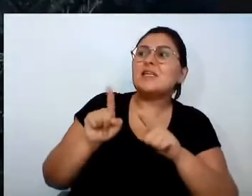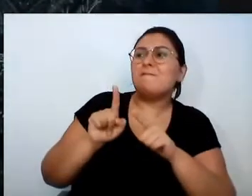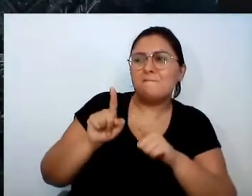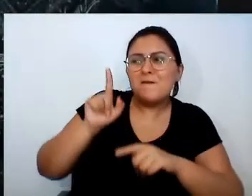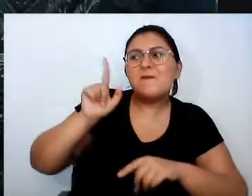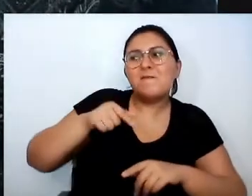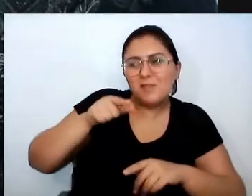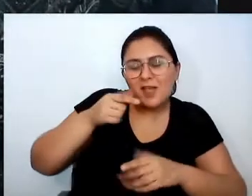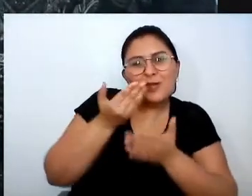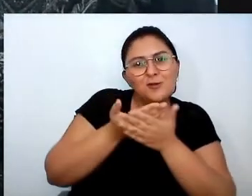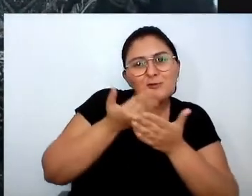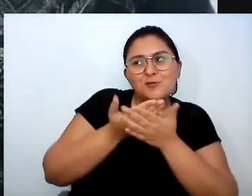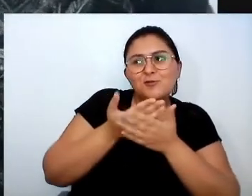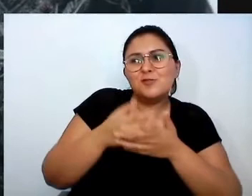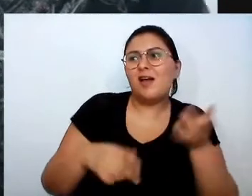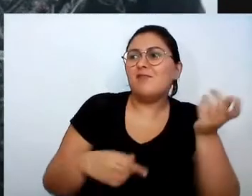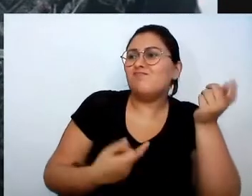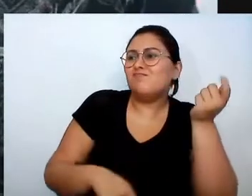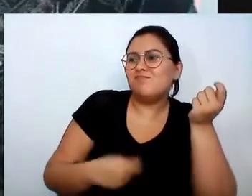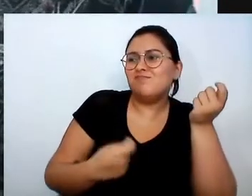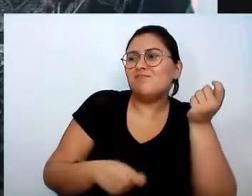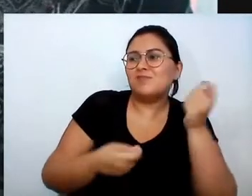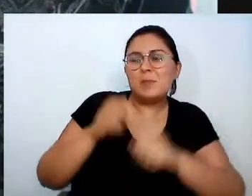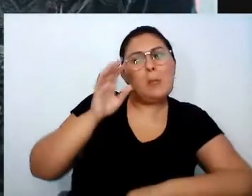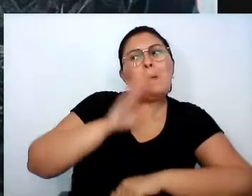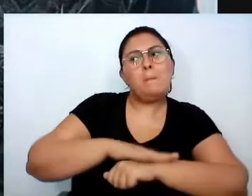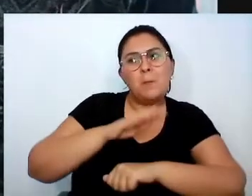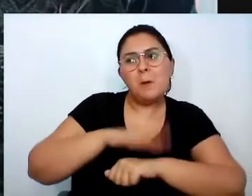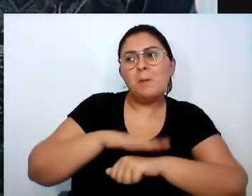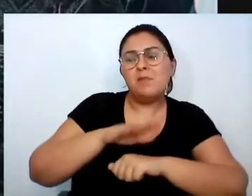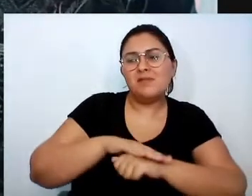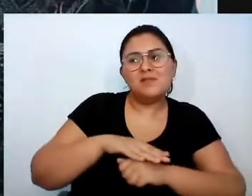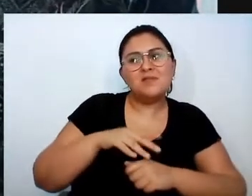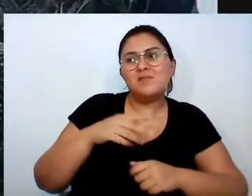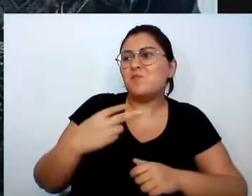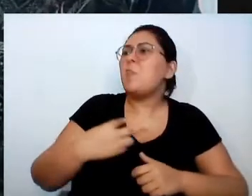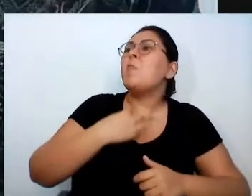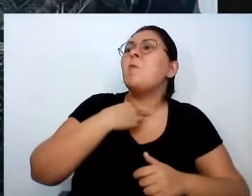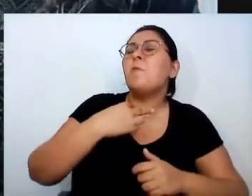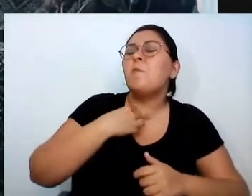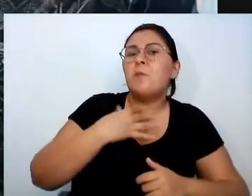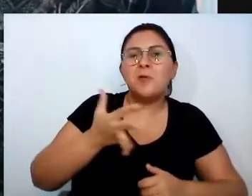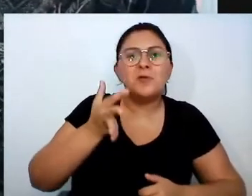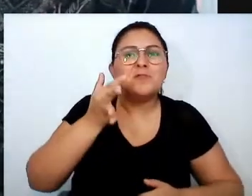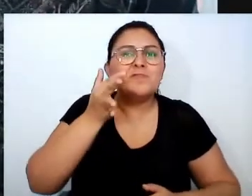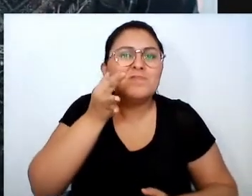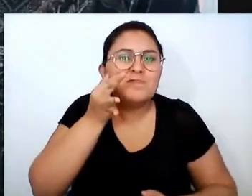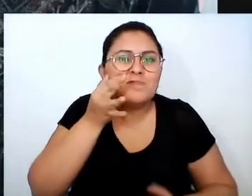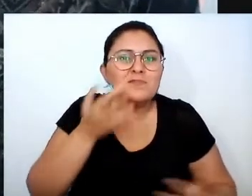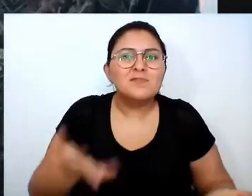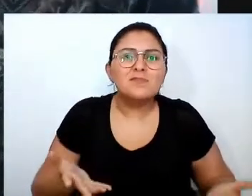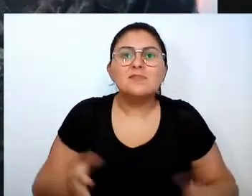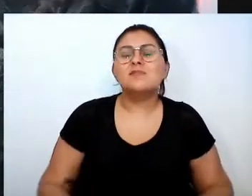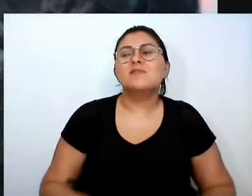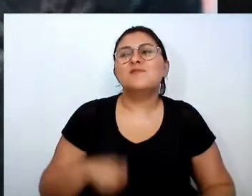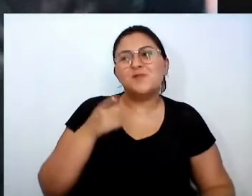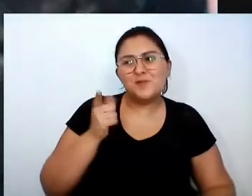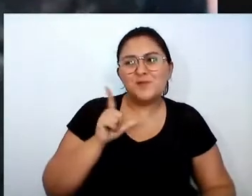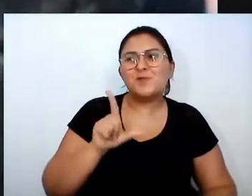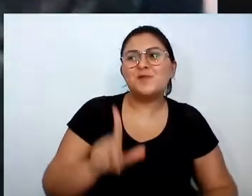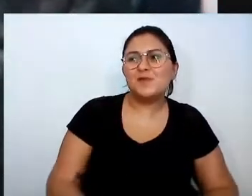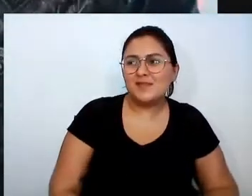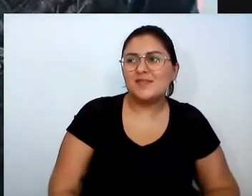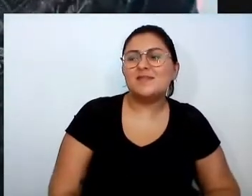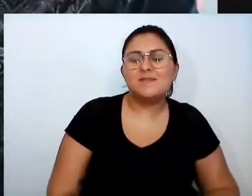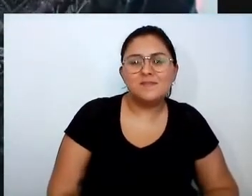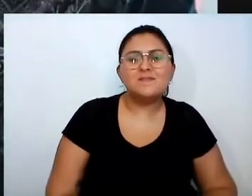um desafio, né? Aprender instrumento nesse período, né? Ter esse contato físico, né? Tá. Pois é. Mas é algo que vocês estão conseguindo,